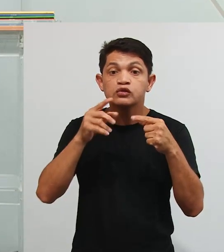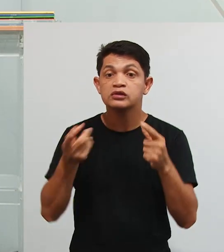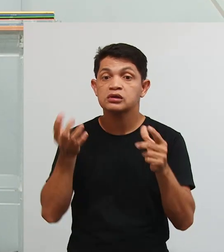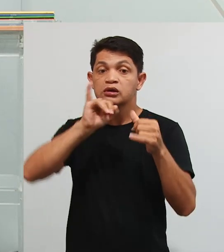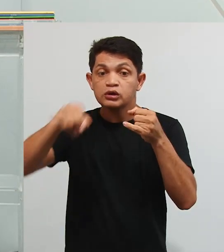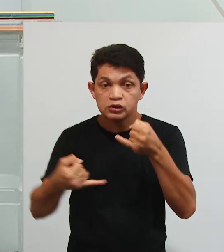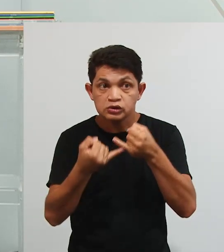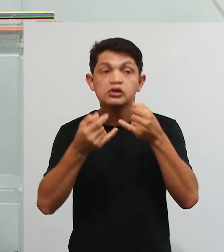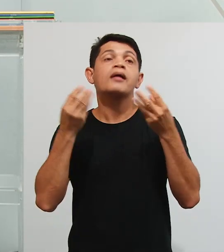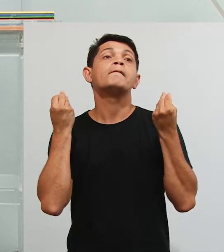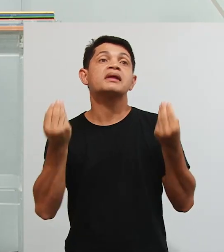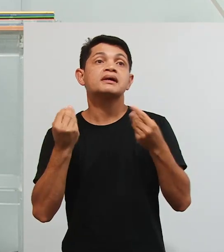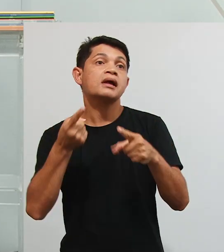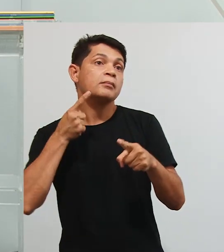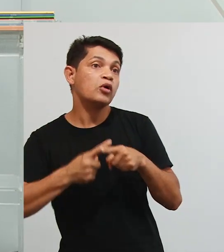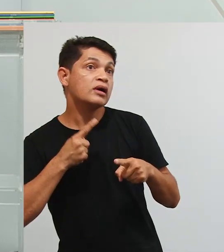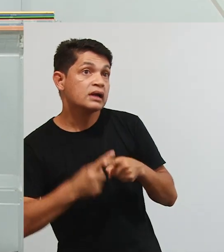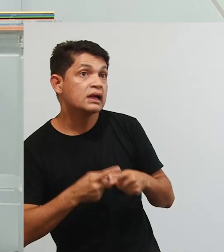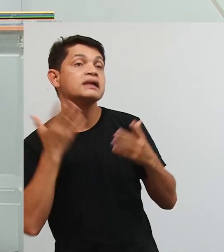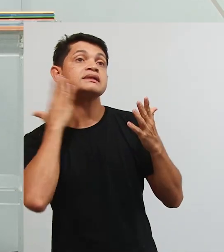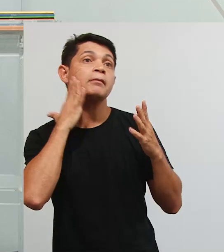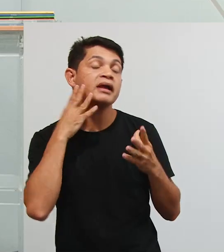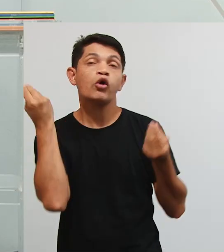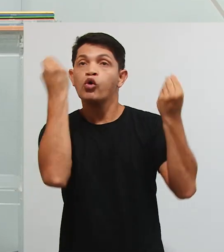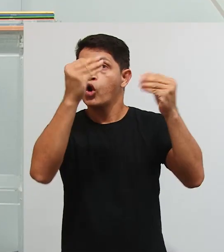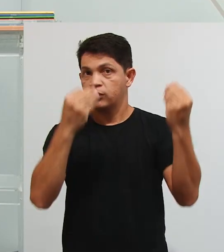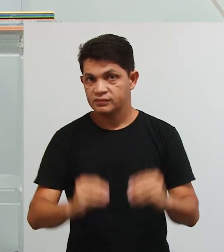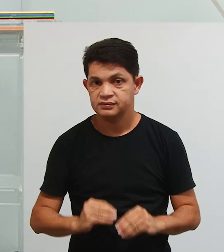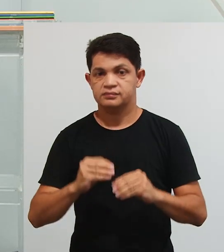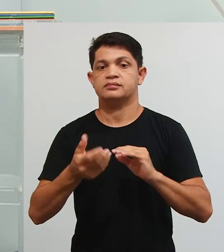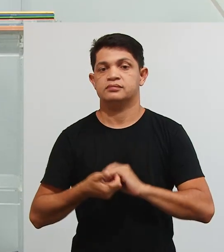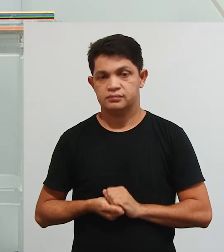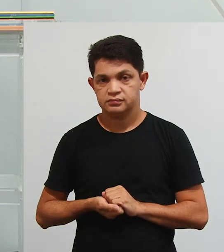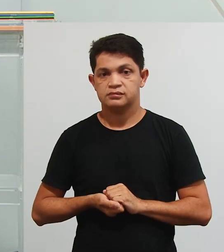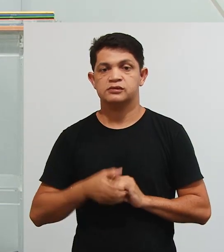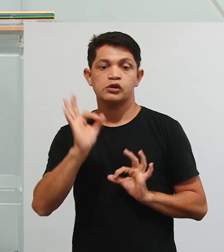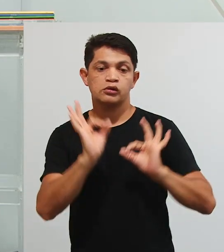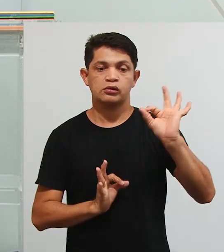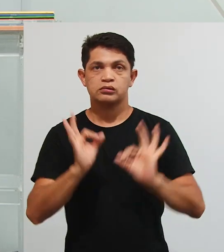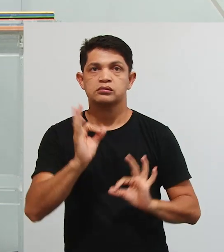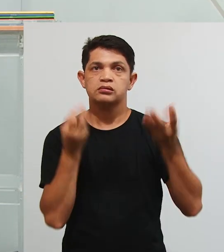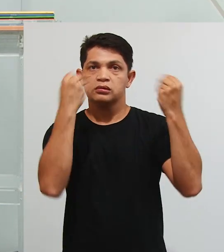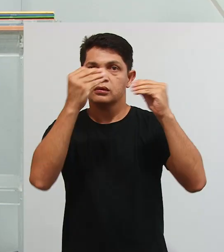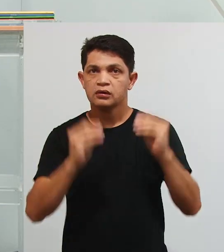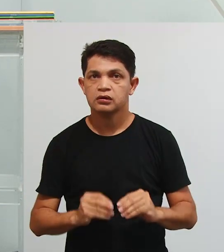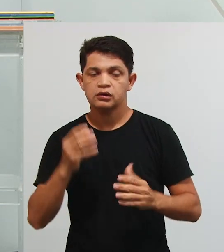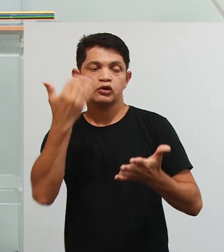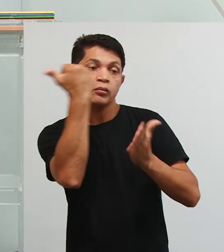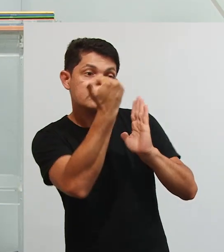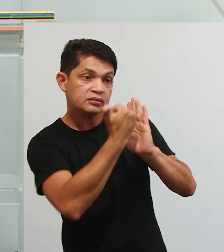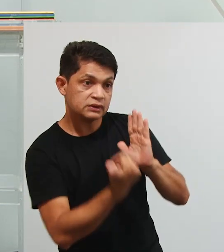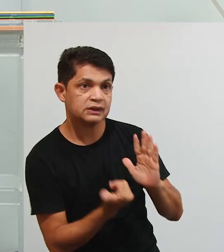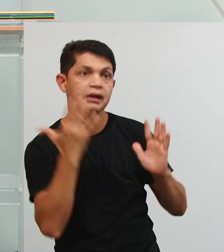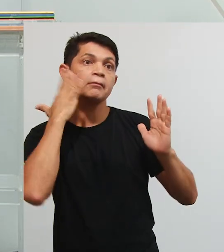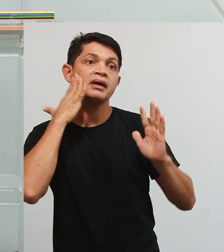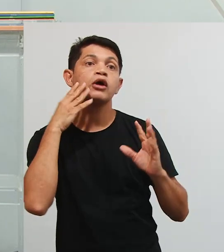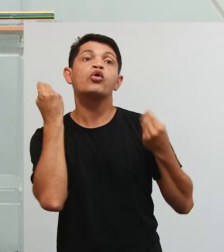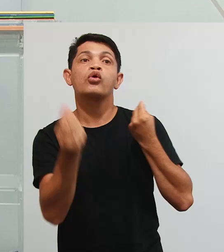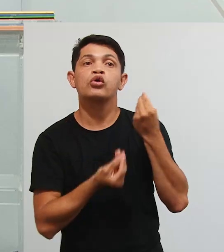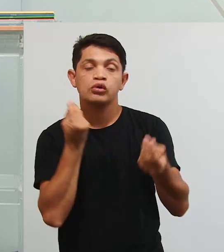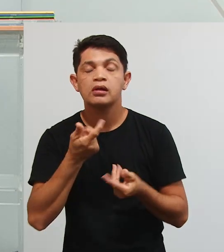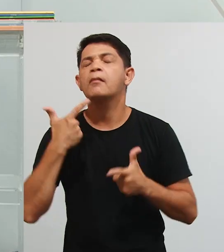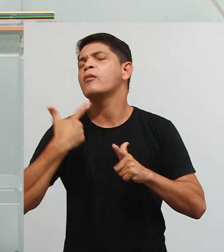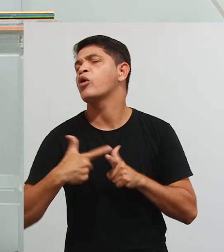justificativa é por quê. Isso mesmo. Não vamos trocar as informações. A ordem dos tratores, neste caso, altera o viaduto. Então,